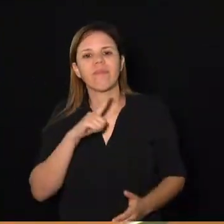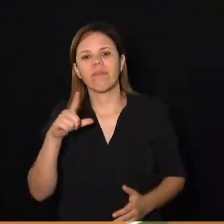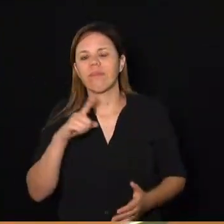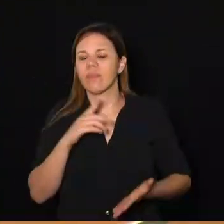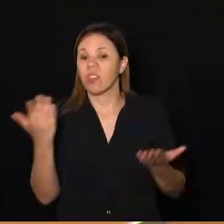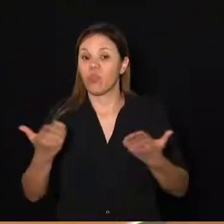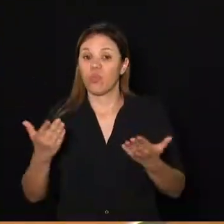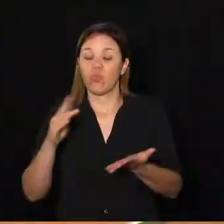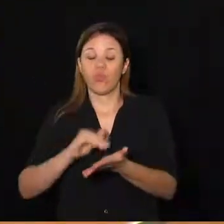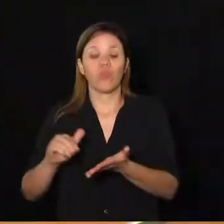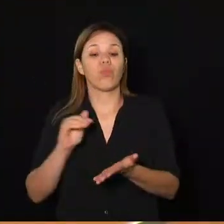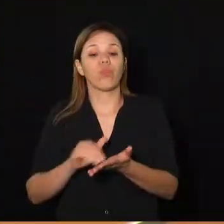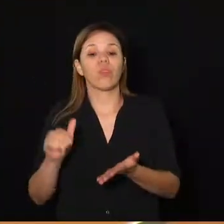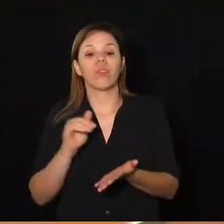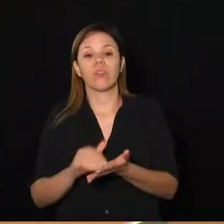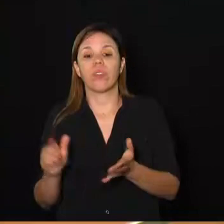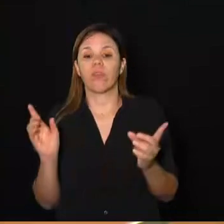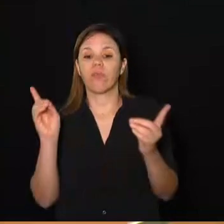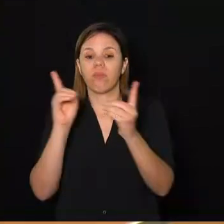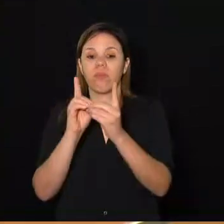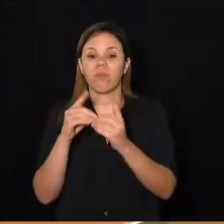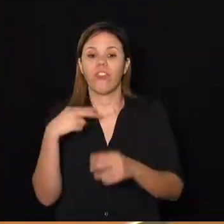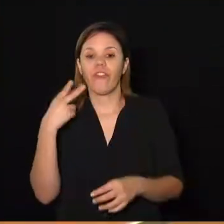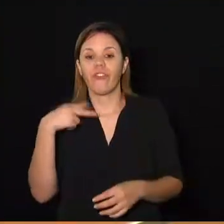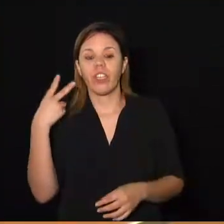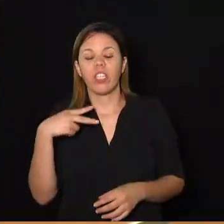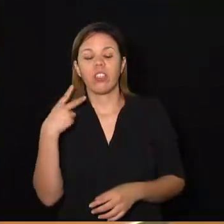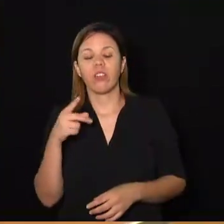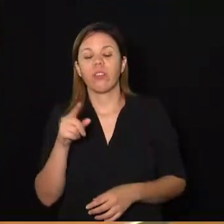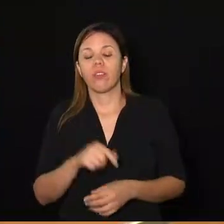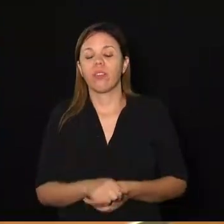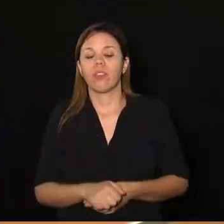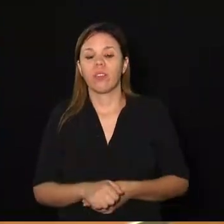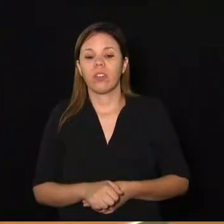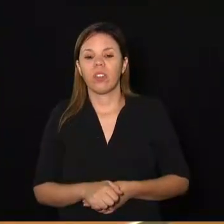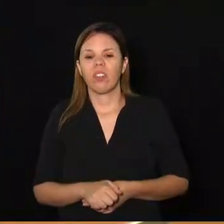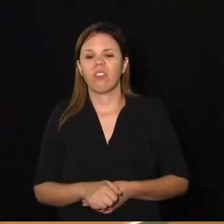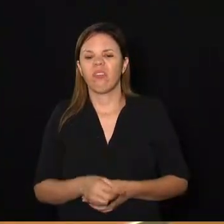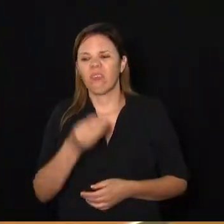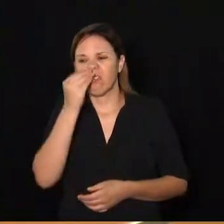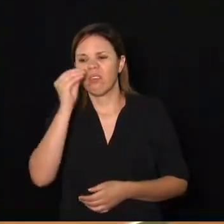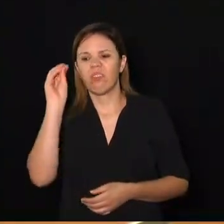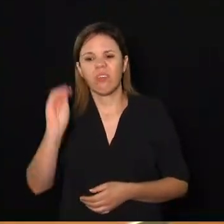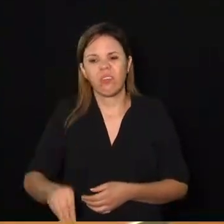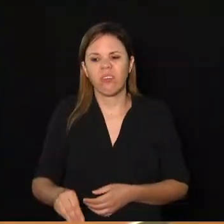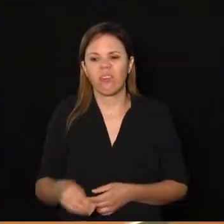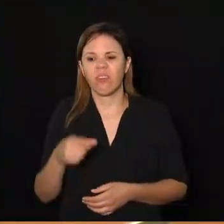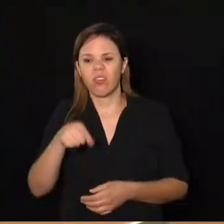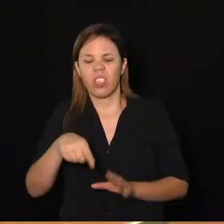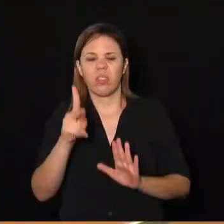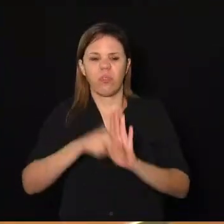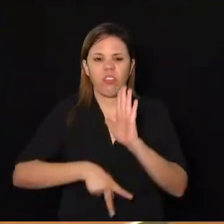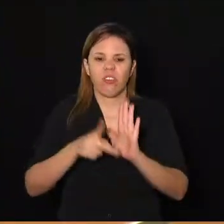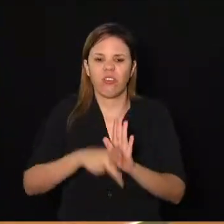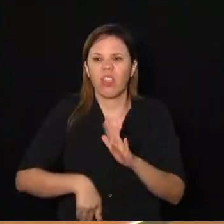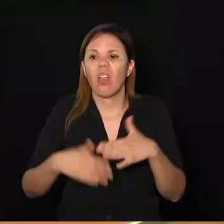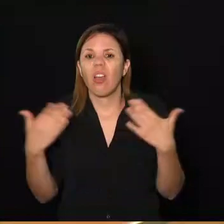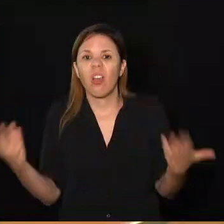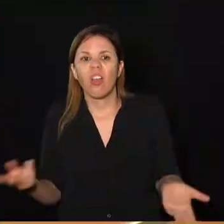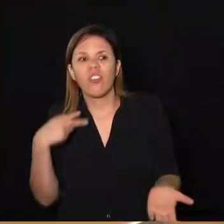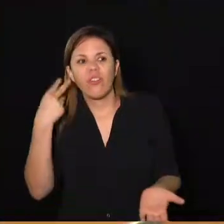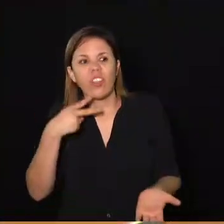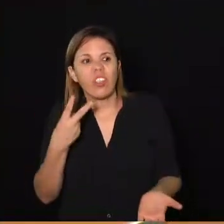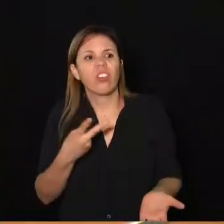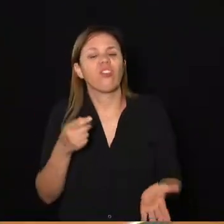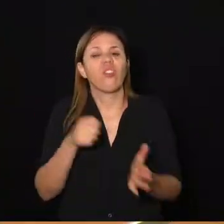secretário que atenda o vereador desta maneira com este descaso onde o vereador vai lutar pelo interesse do cidadão